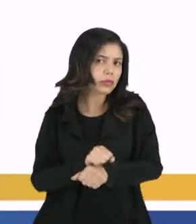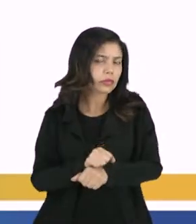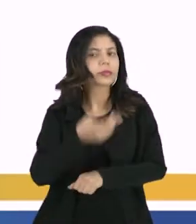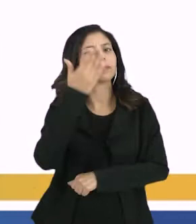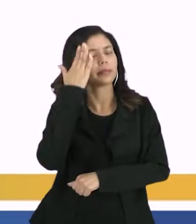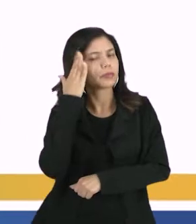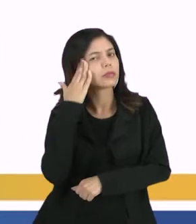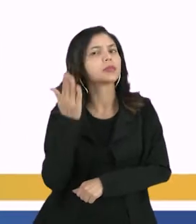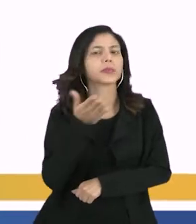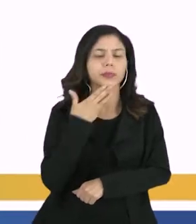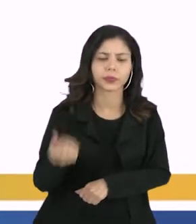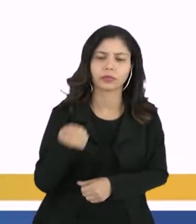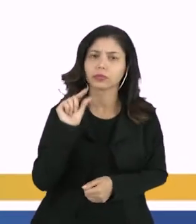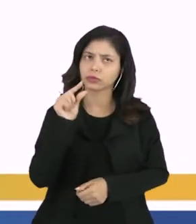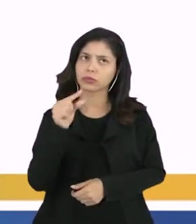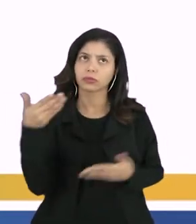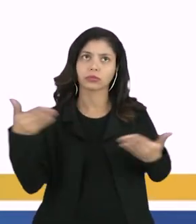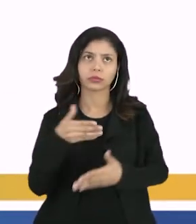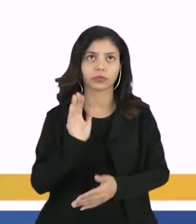vamos entender um pouquinho hoje.